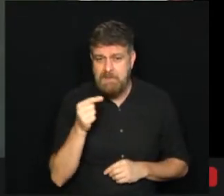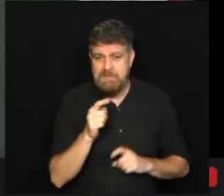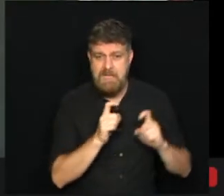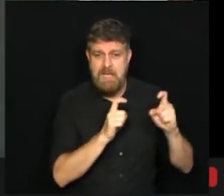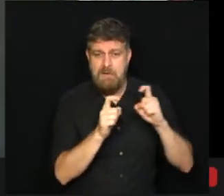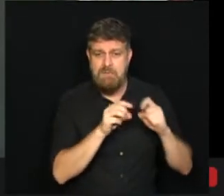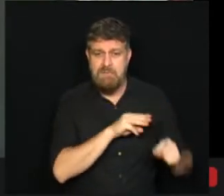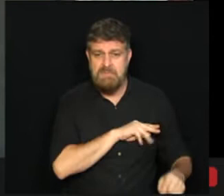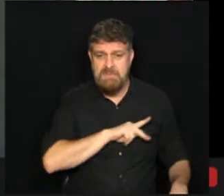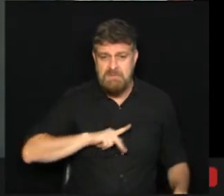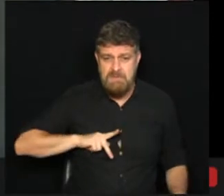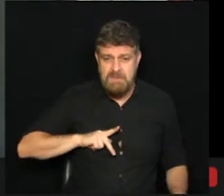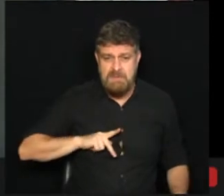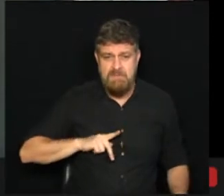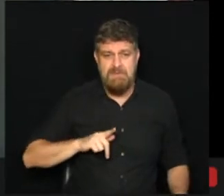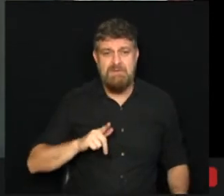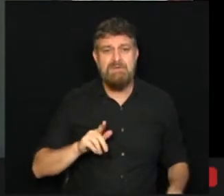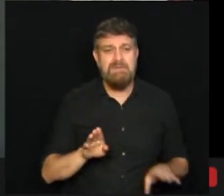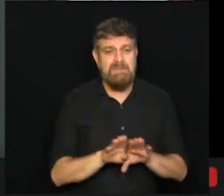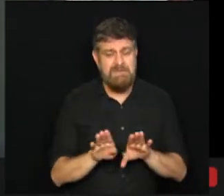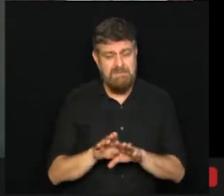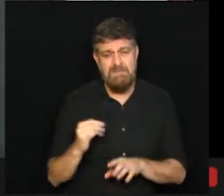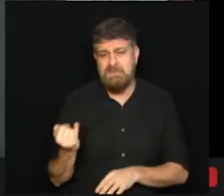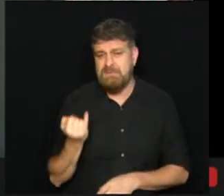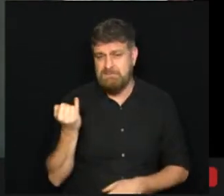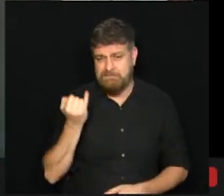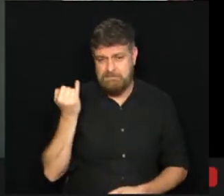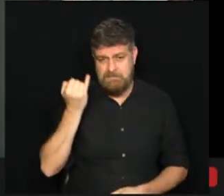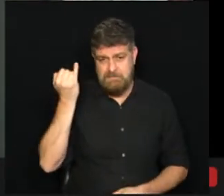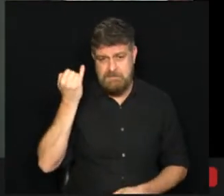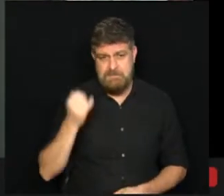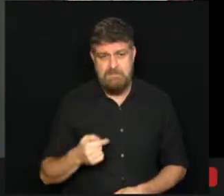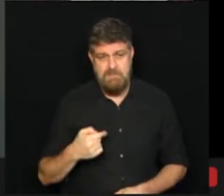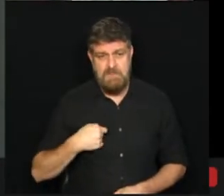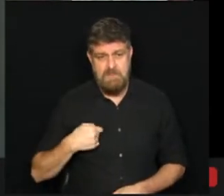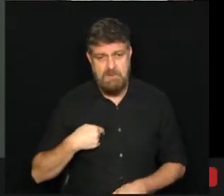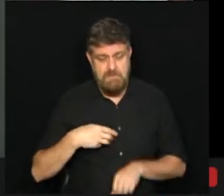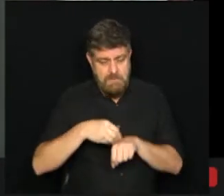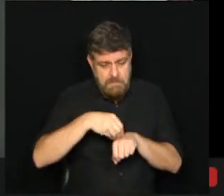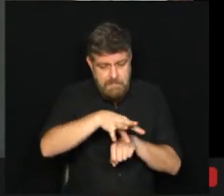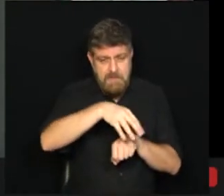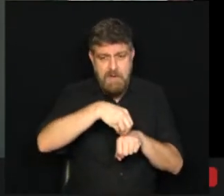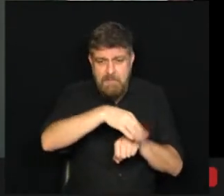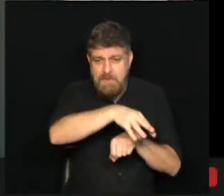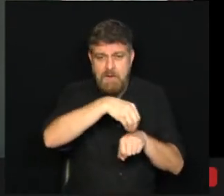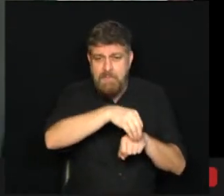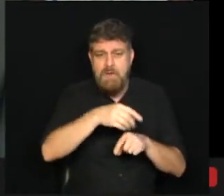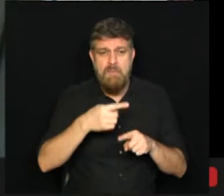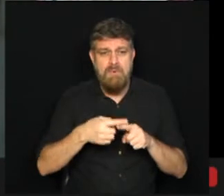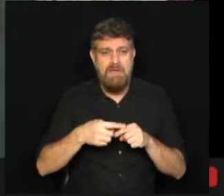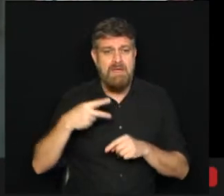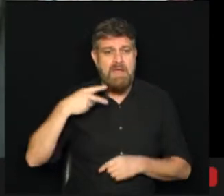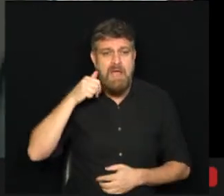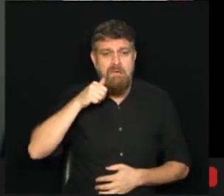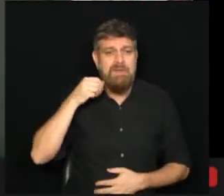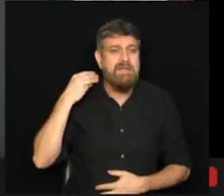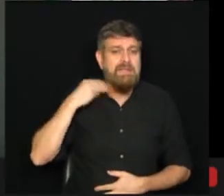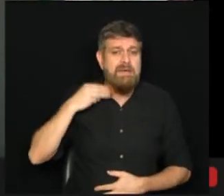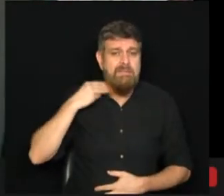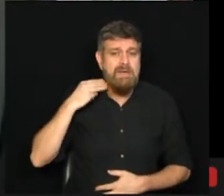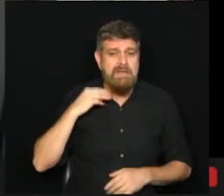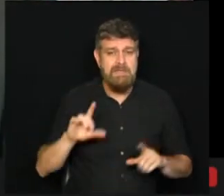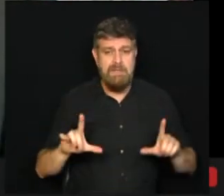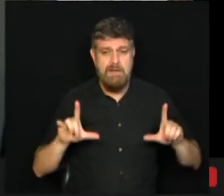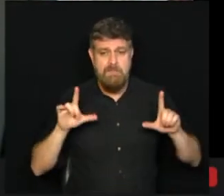Público ela tem uma importância muito grande. Então, eu vou trazer umas breves considerações, até para que a própria vereadora Mariana possa falar e possa